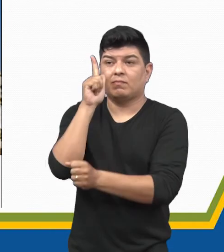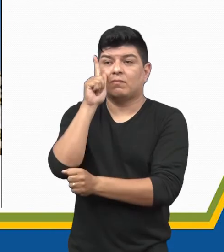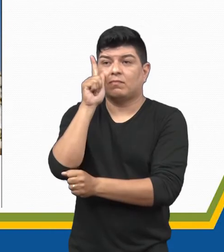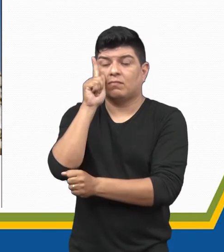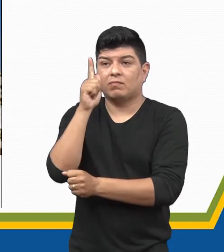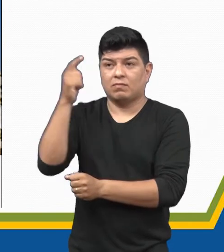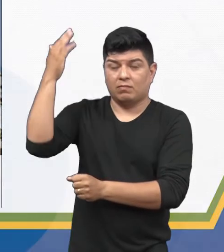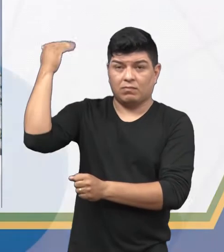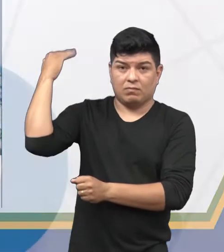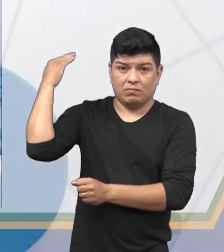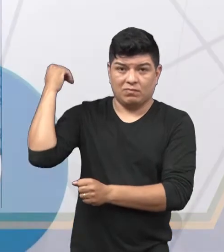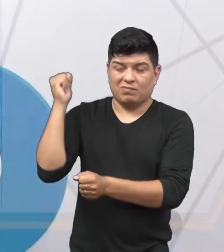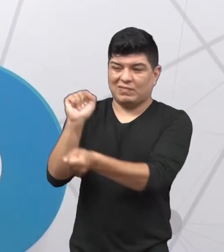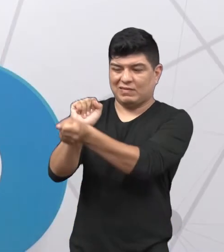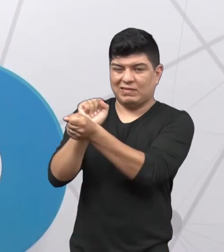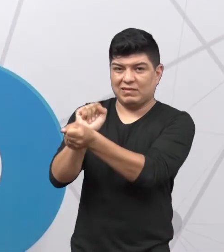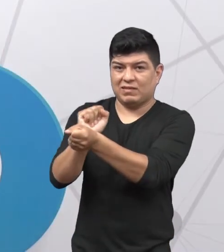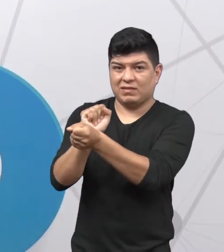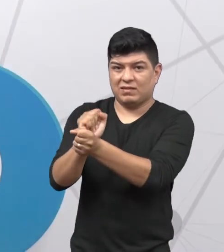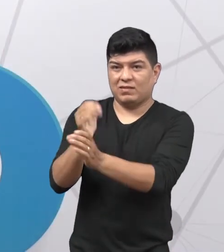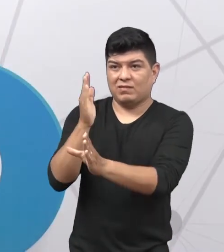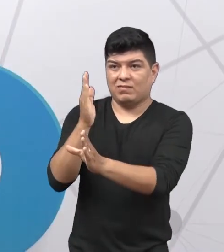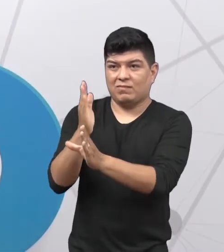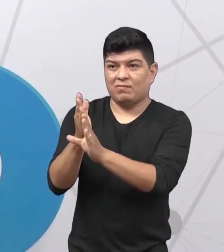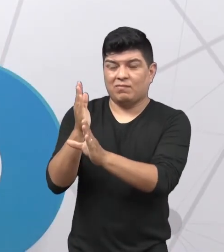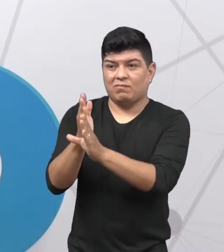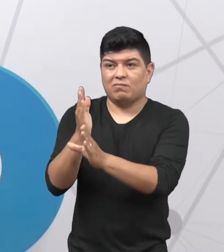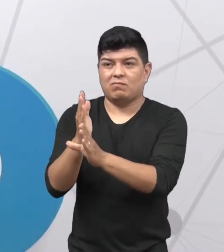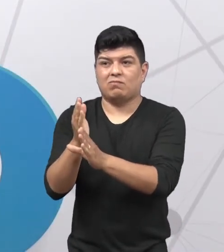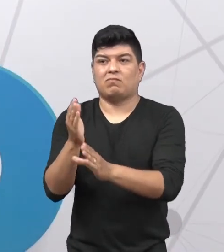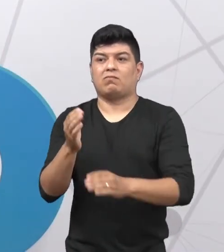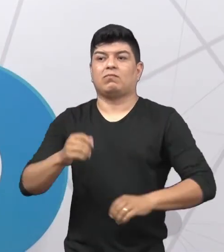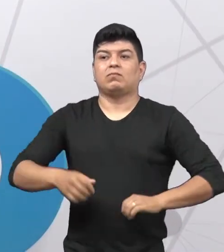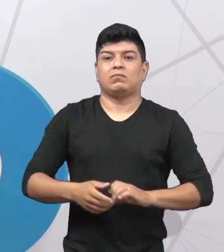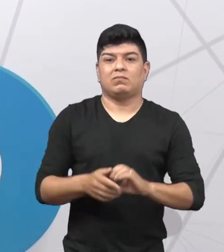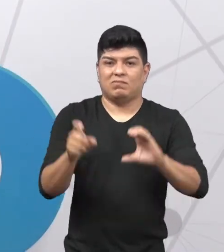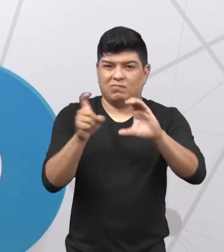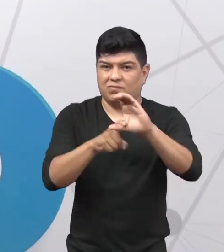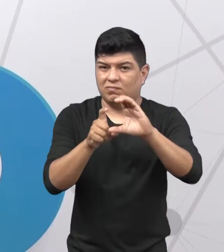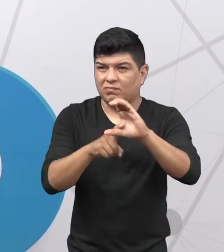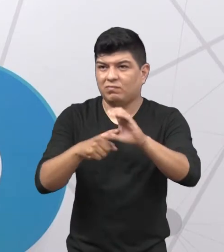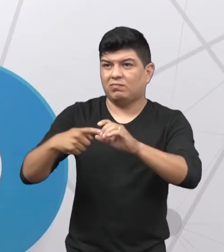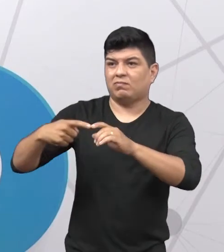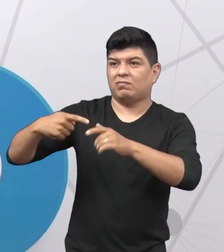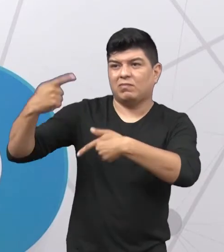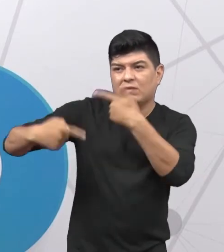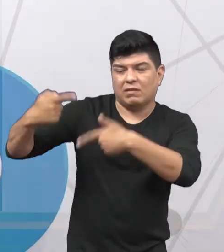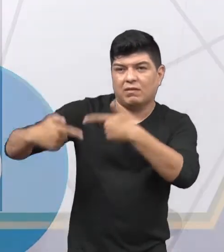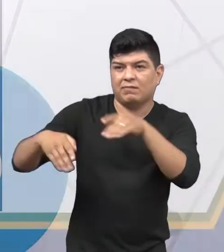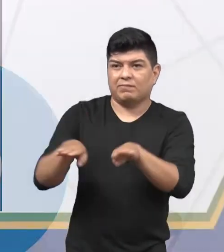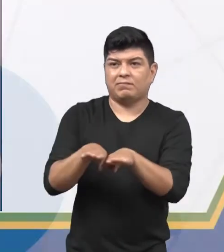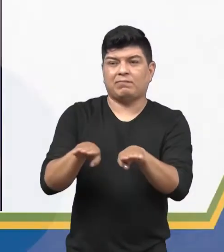Antiga a escravidão por dívidas e também a escravidão por guerra.